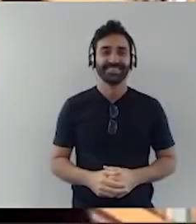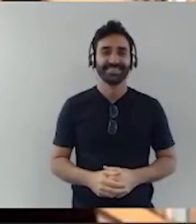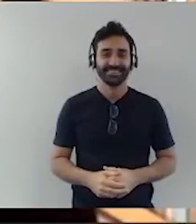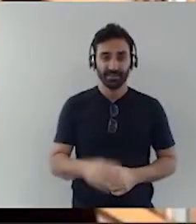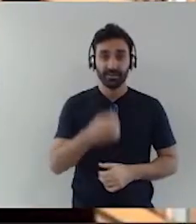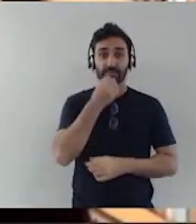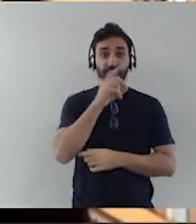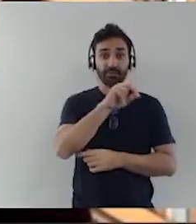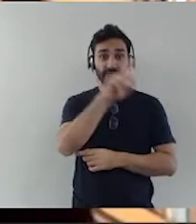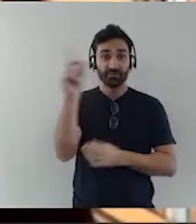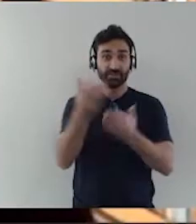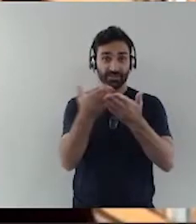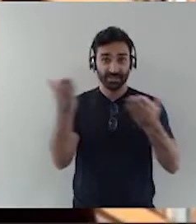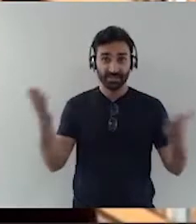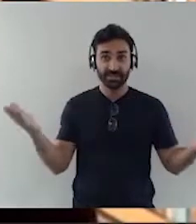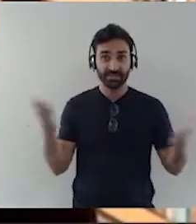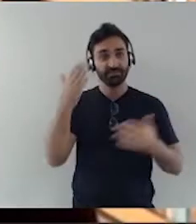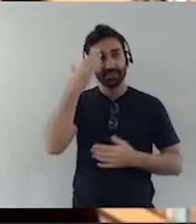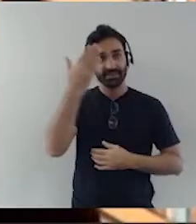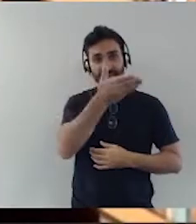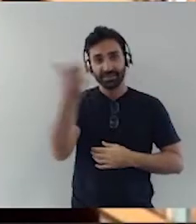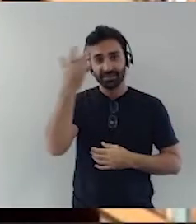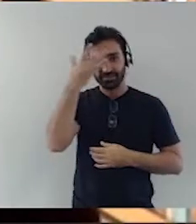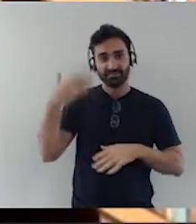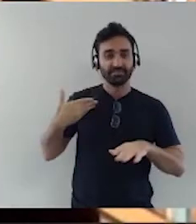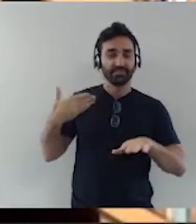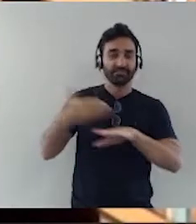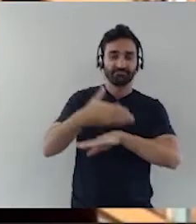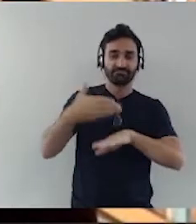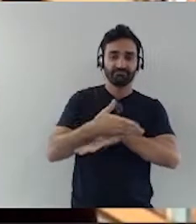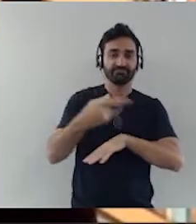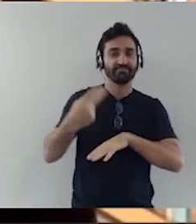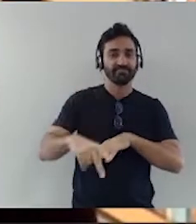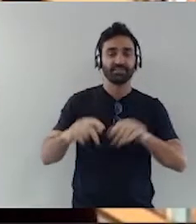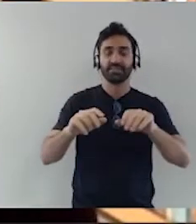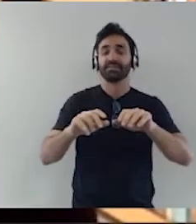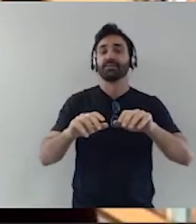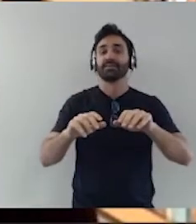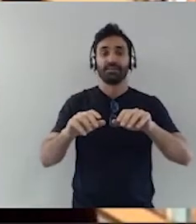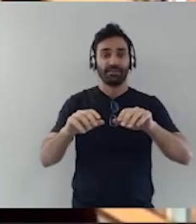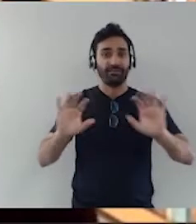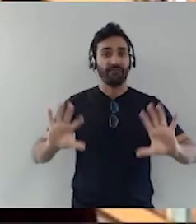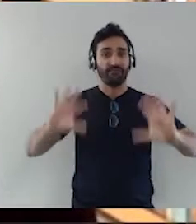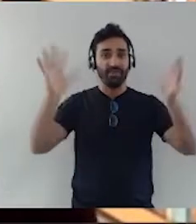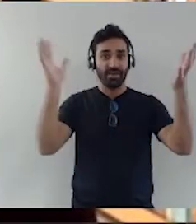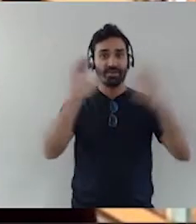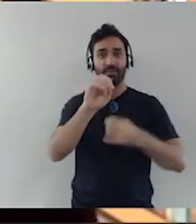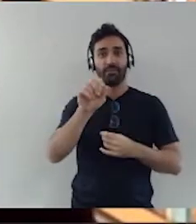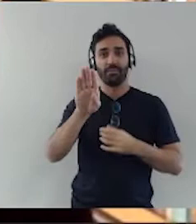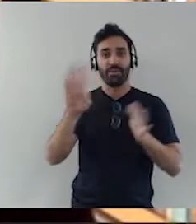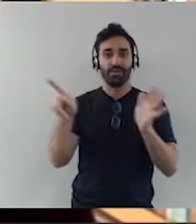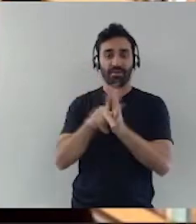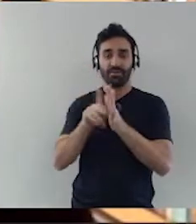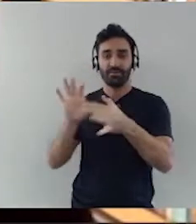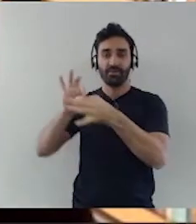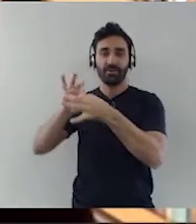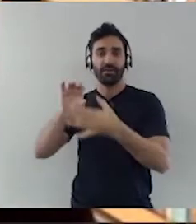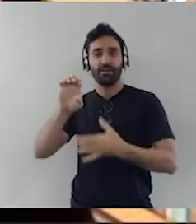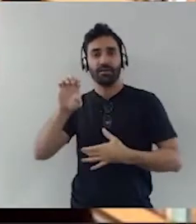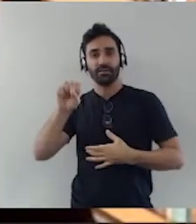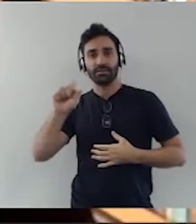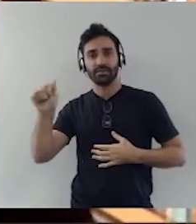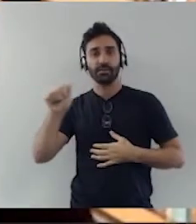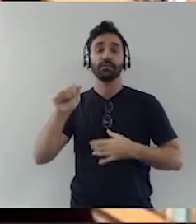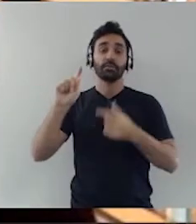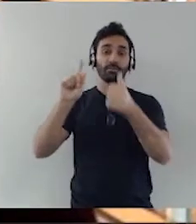Bom dia a todos que participam deste grande evento, promovido pela OAB e pela ESA. Agradecer primeiramente